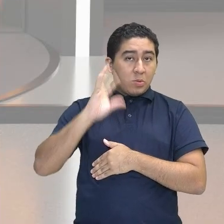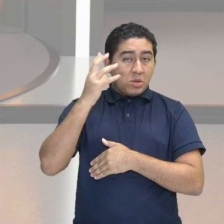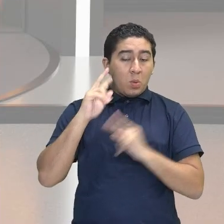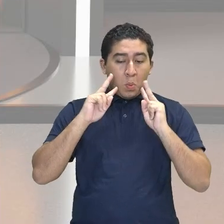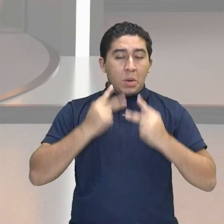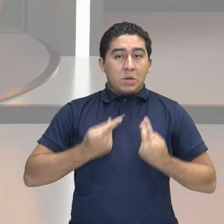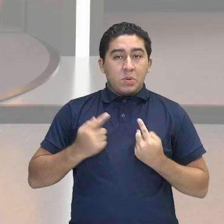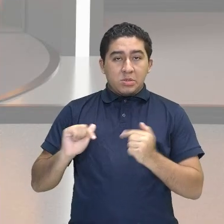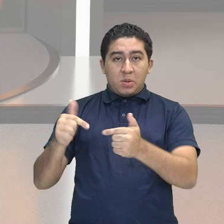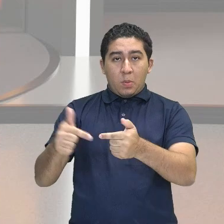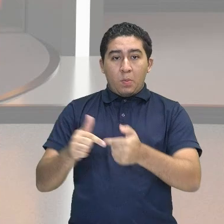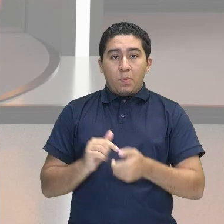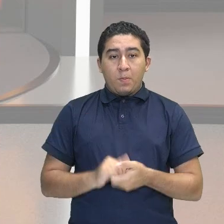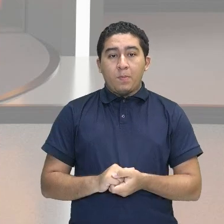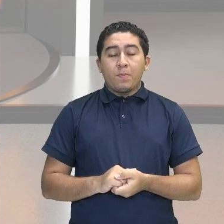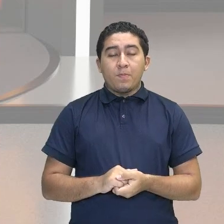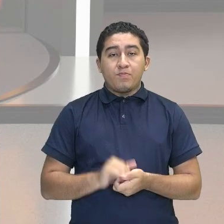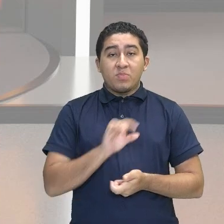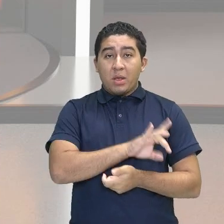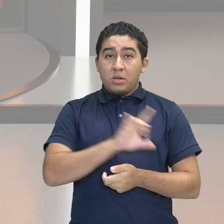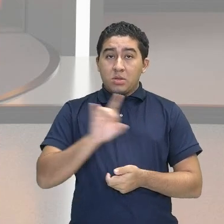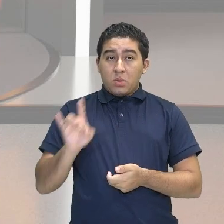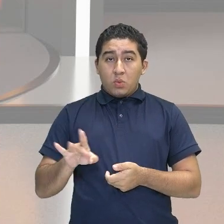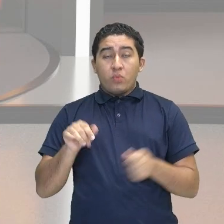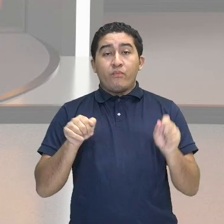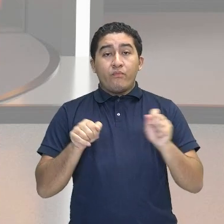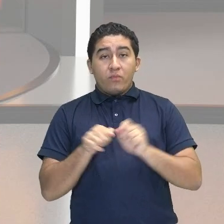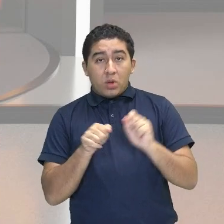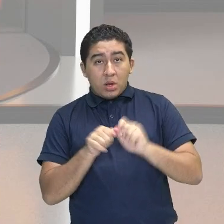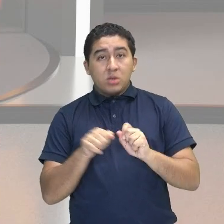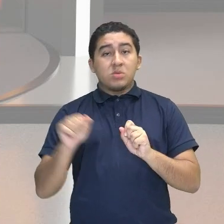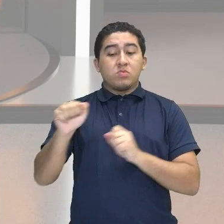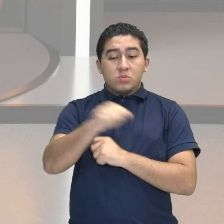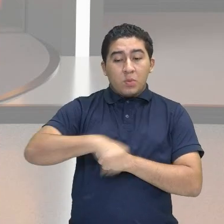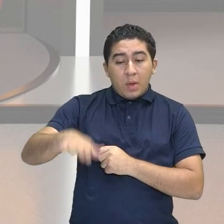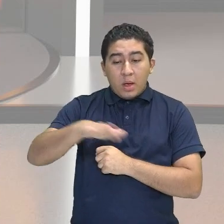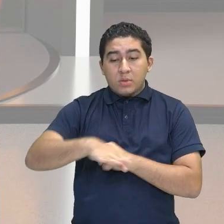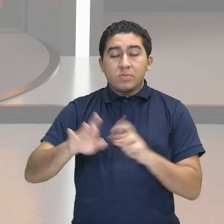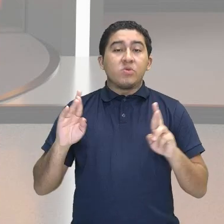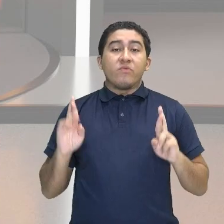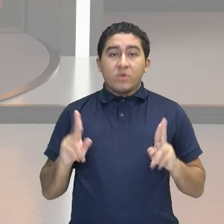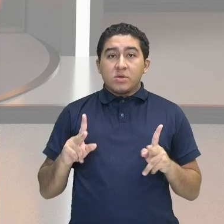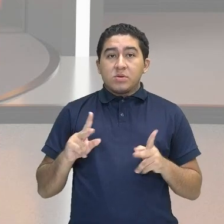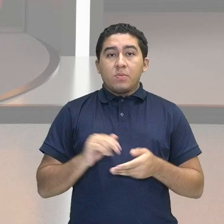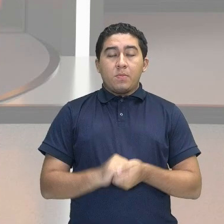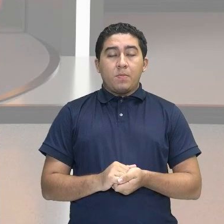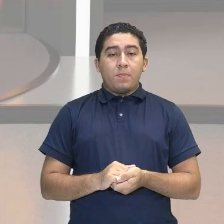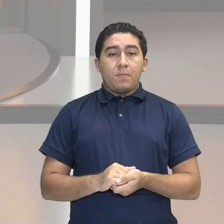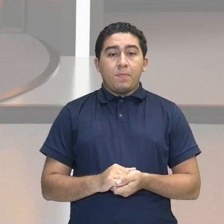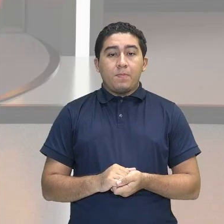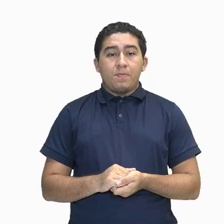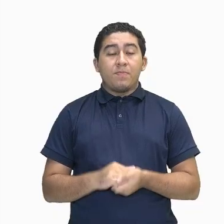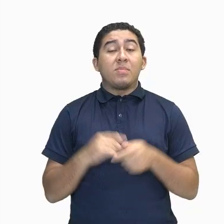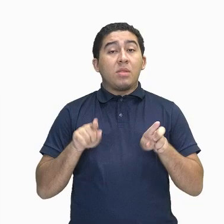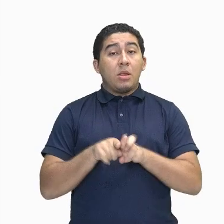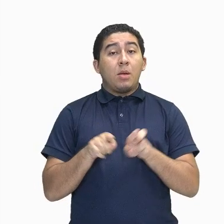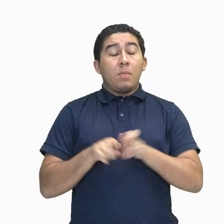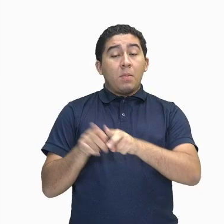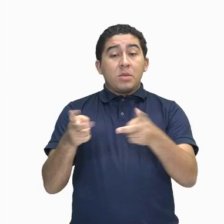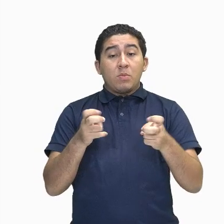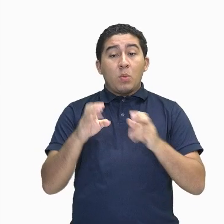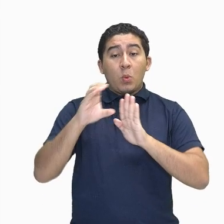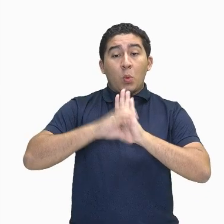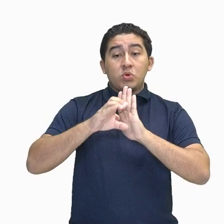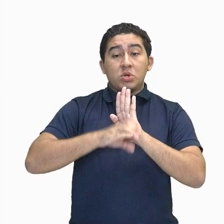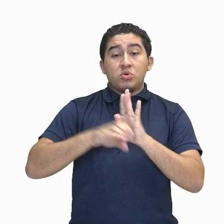certo? Então, cada um vai reproduzir, vai produzir a paisagem de uma forma diferente. Vimos também o conceito de lugar, quando